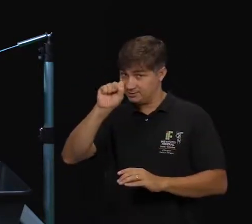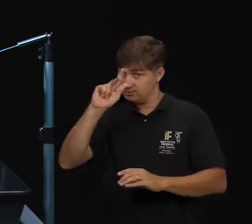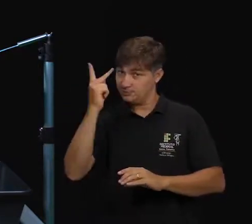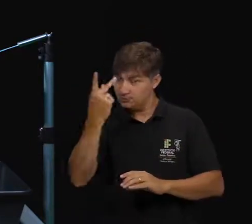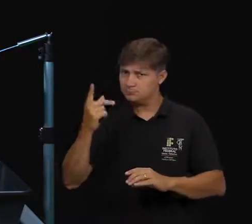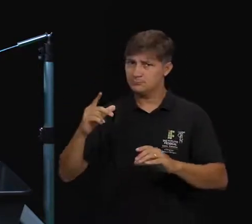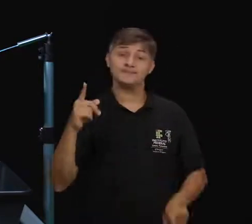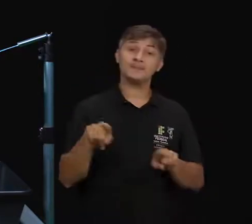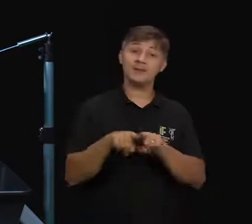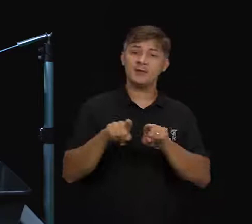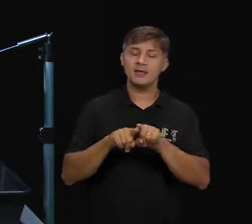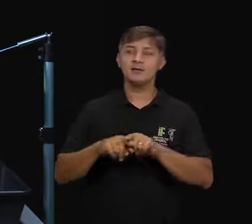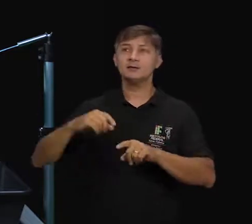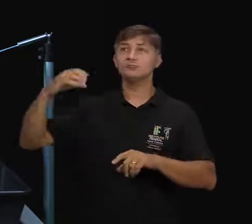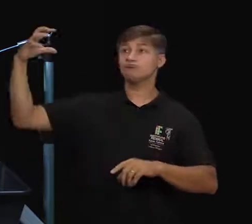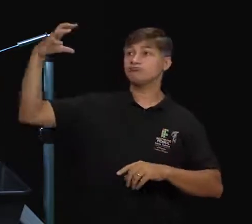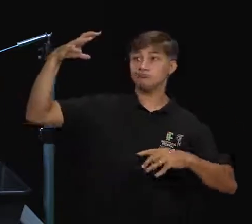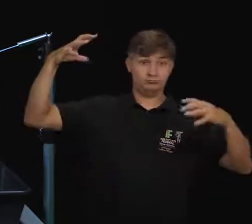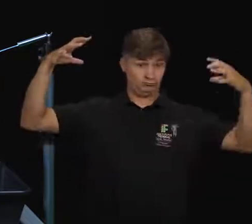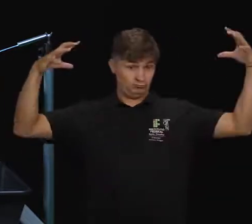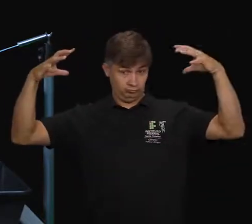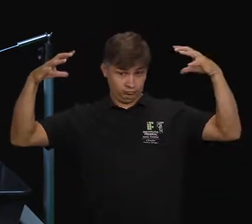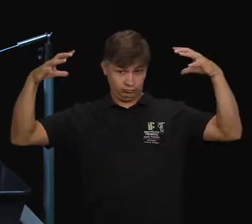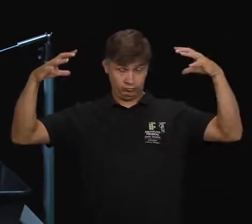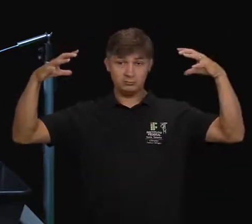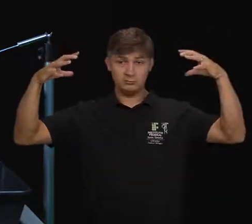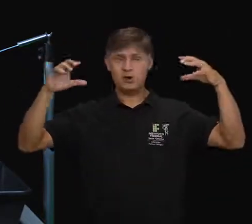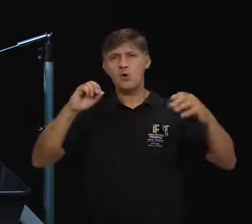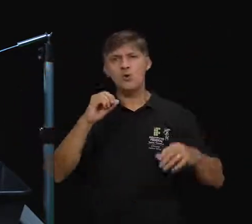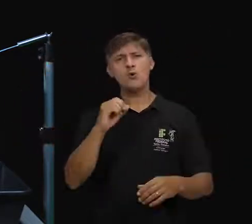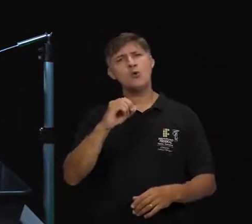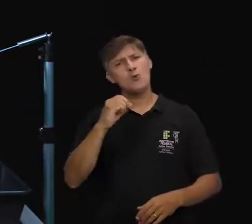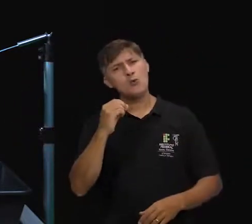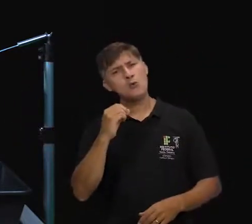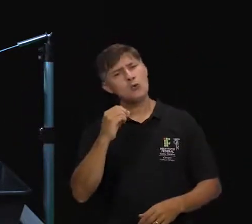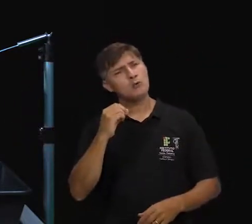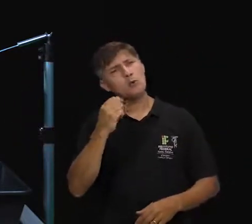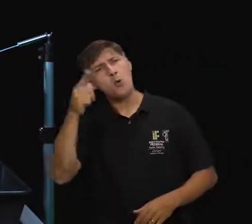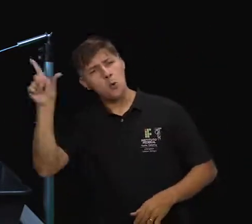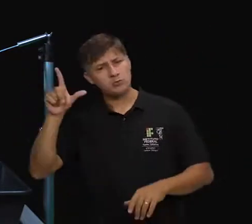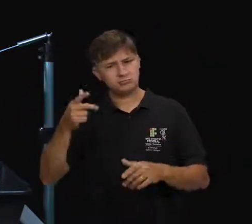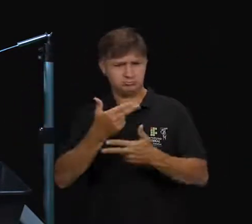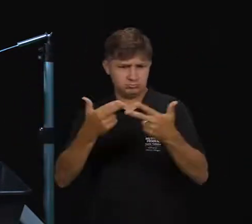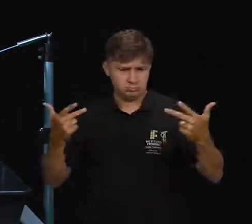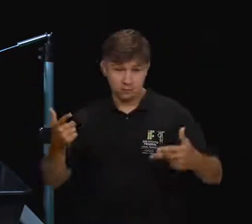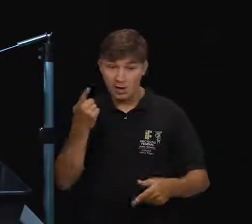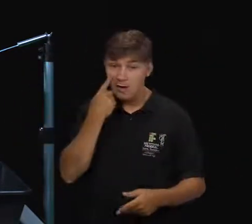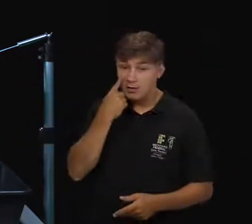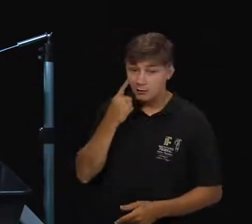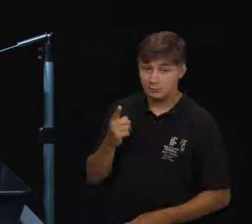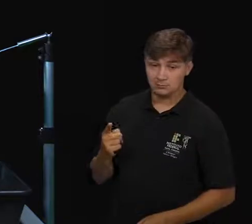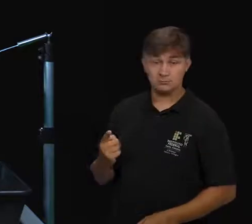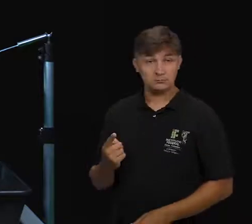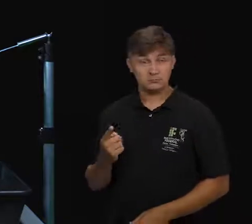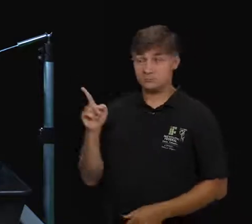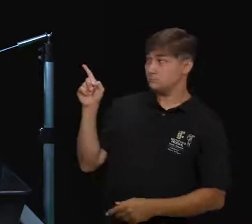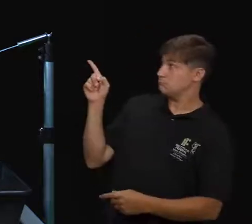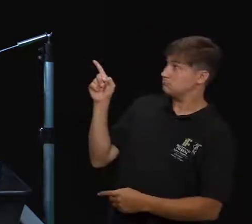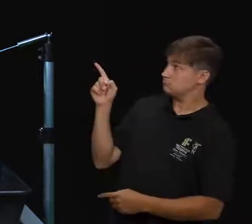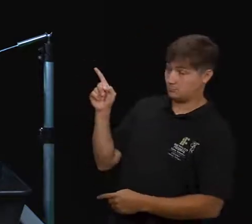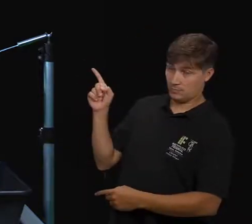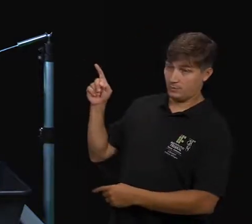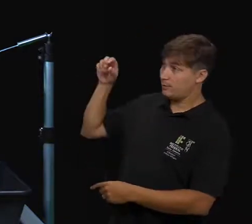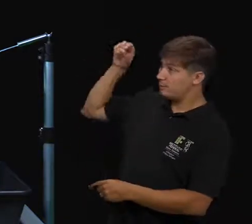acessórios, a panela, ou eu vou usar o softbox, ou agora a gente vai inserir um outro acessório. Esse outro acessório